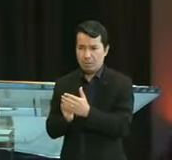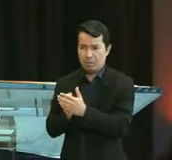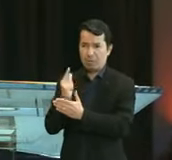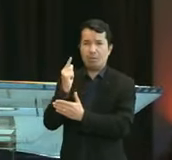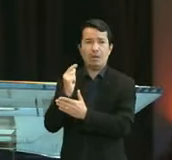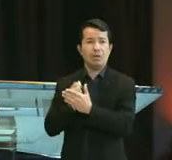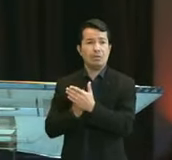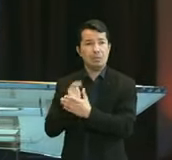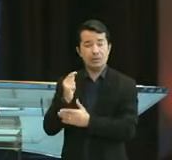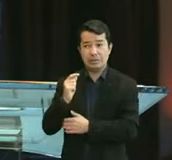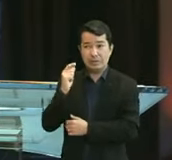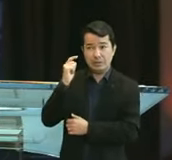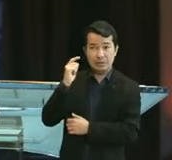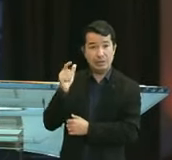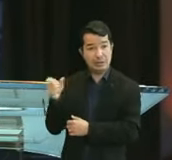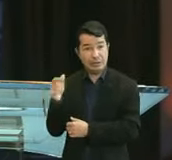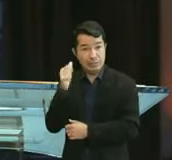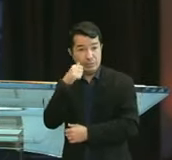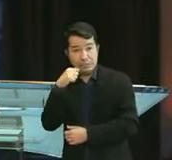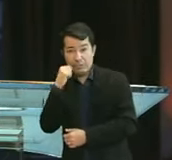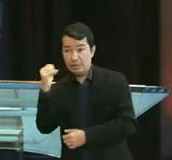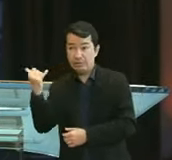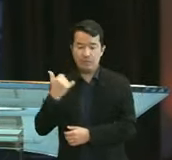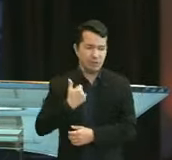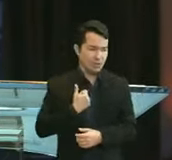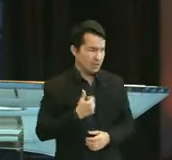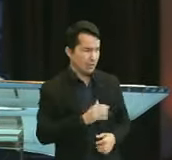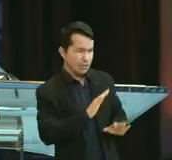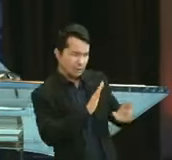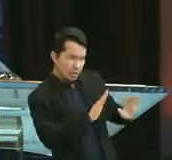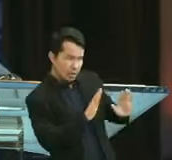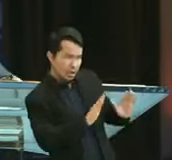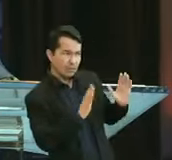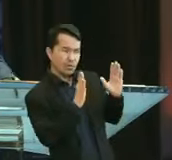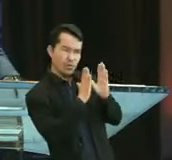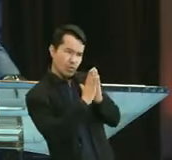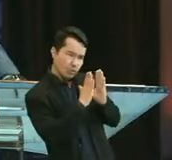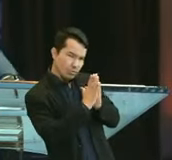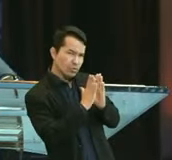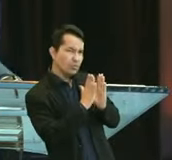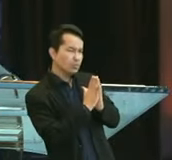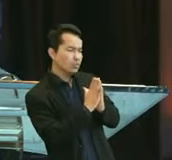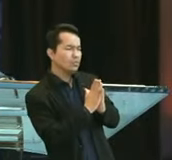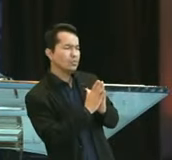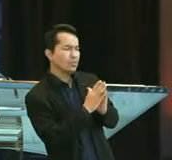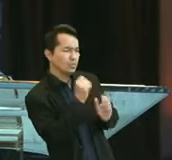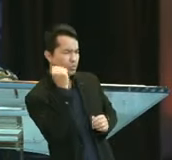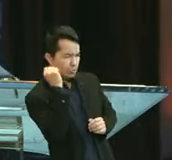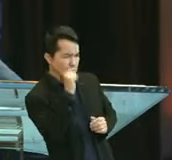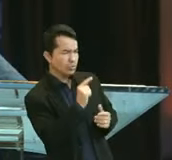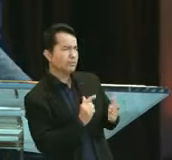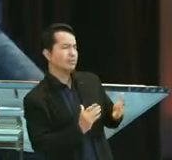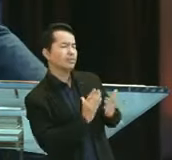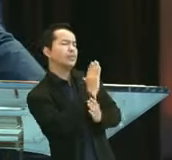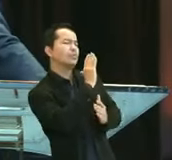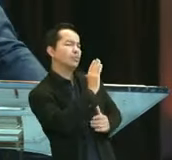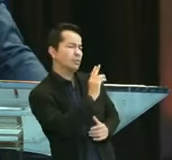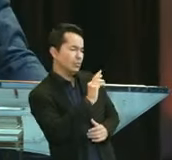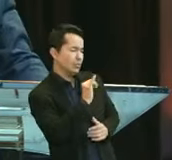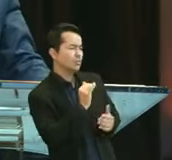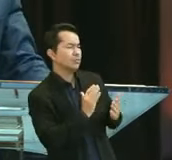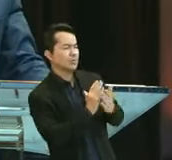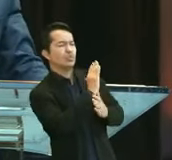dar certo. Eu lembro das reuniões aqui na igreja de diretoria. O irmão